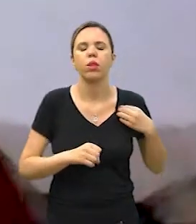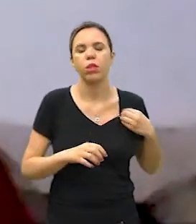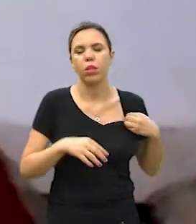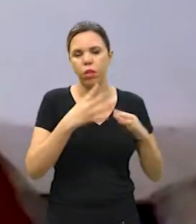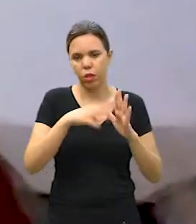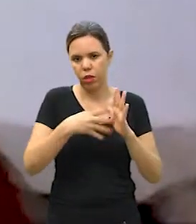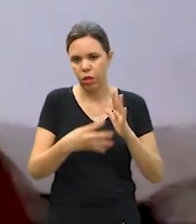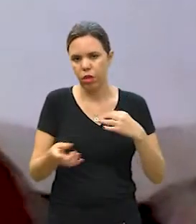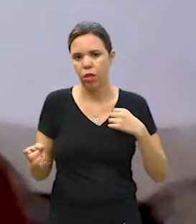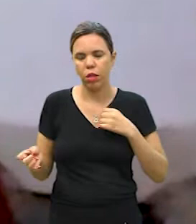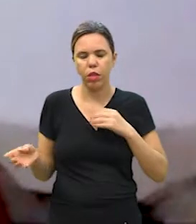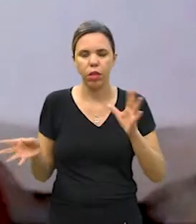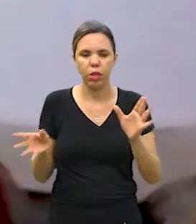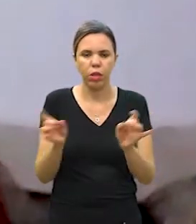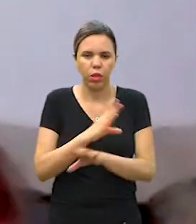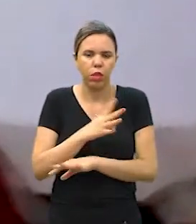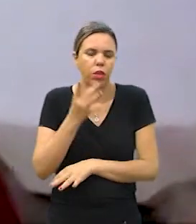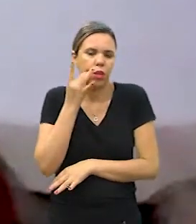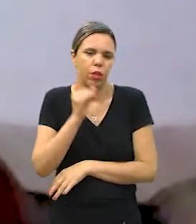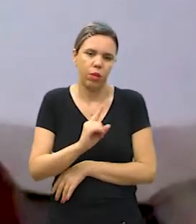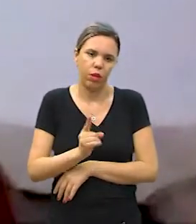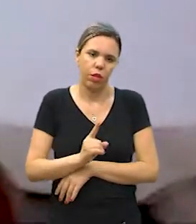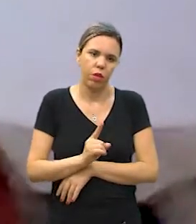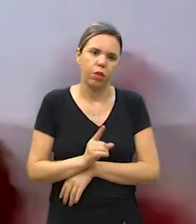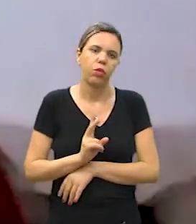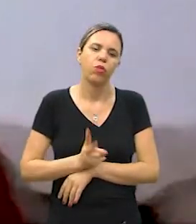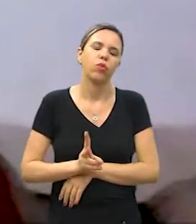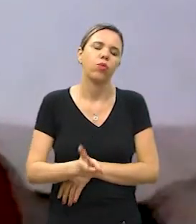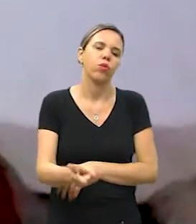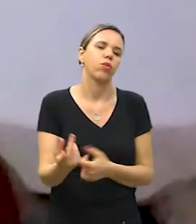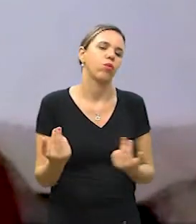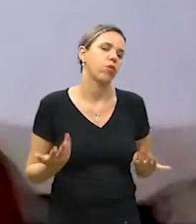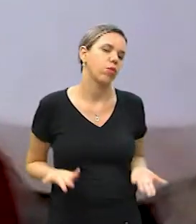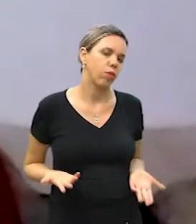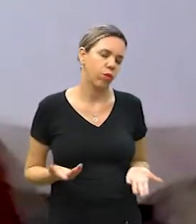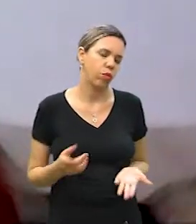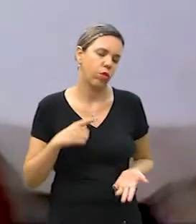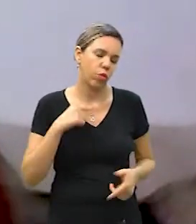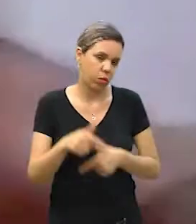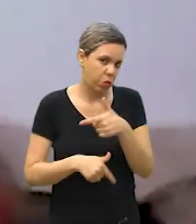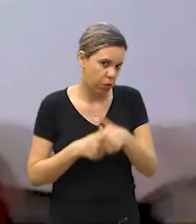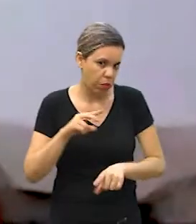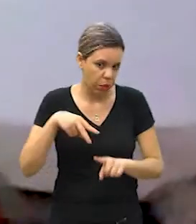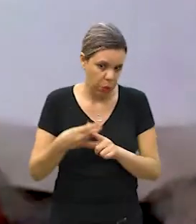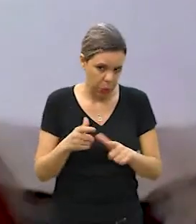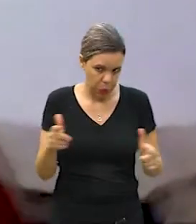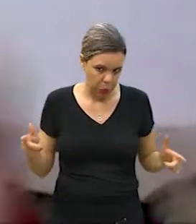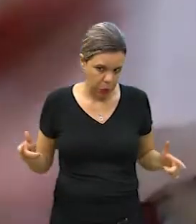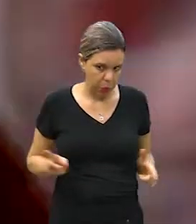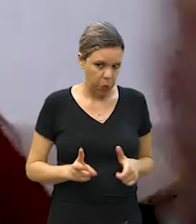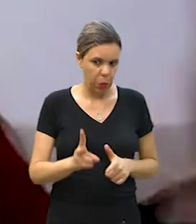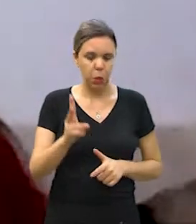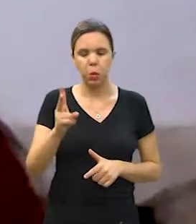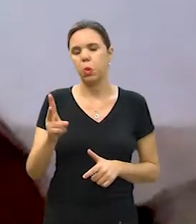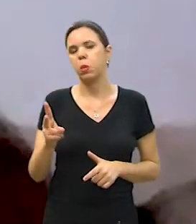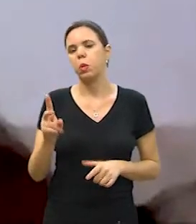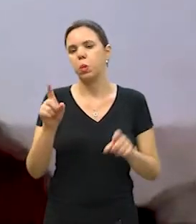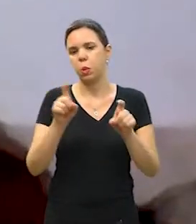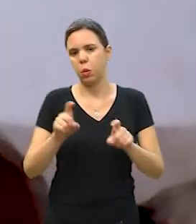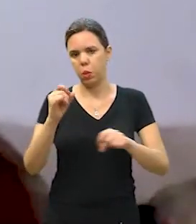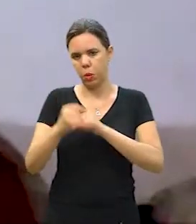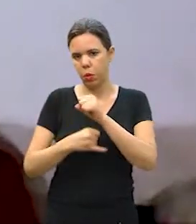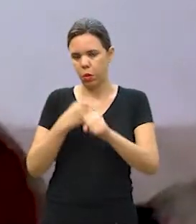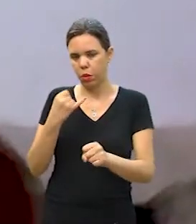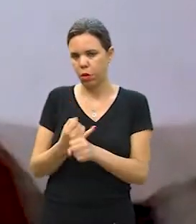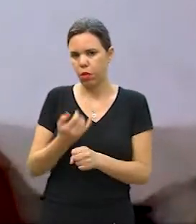planilhas, acabou porque a gente está no presencial? Não, continuou. Então, nosso trabalho ainda está maior, porque a gente continua no